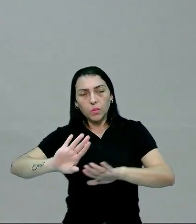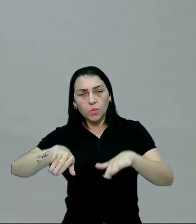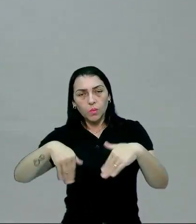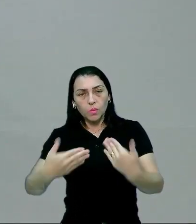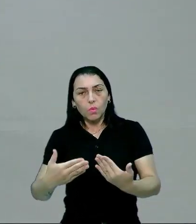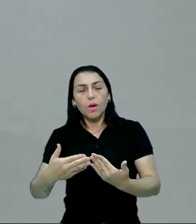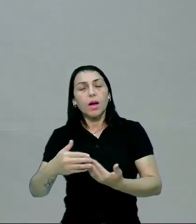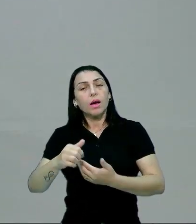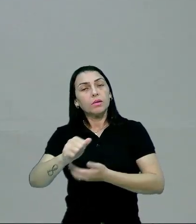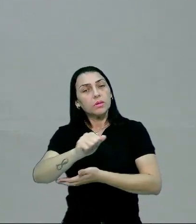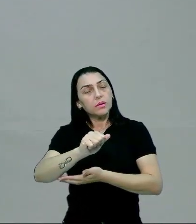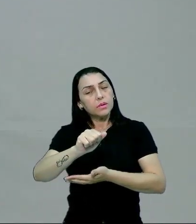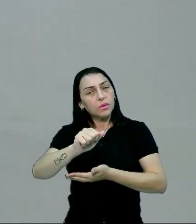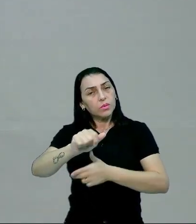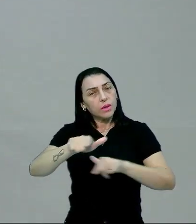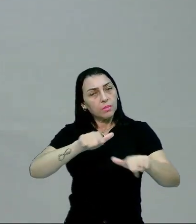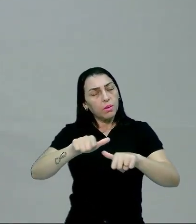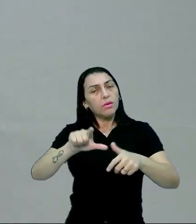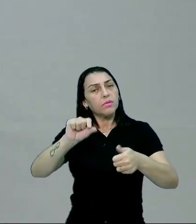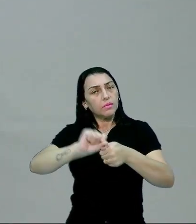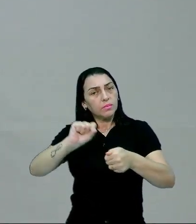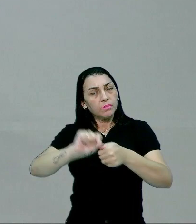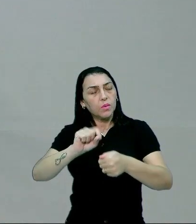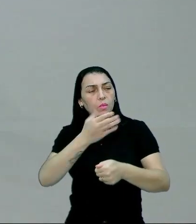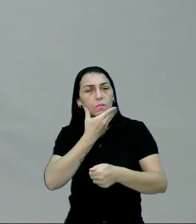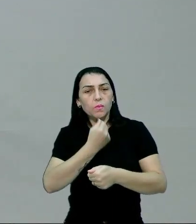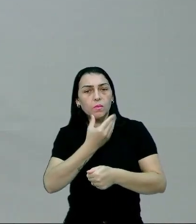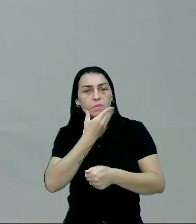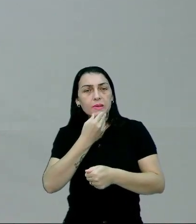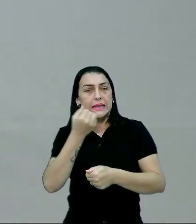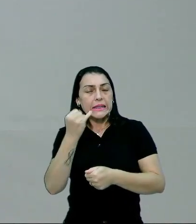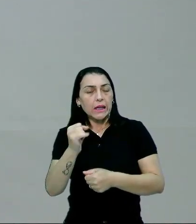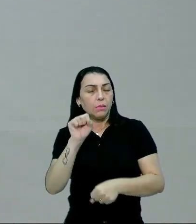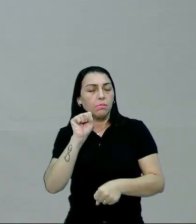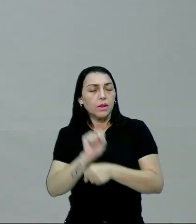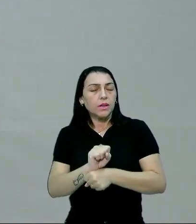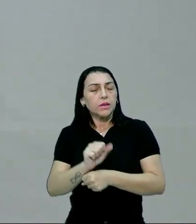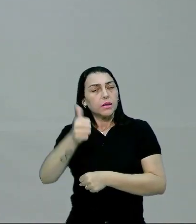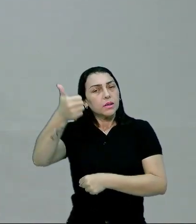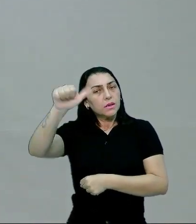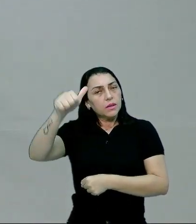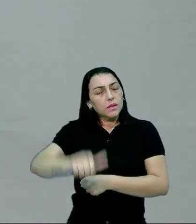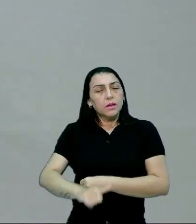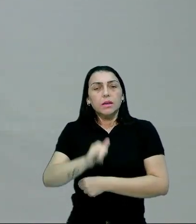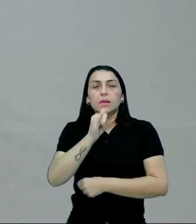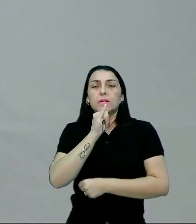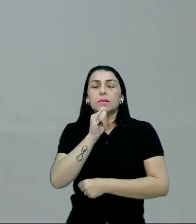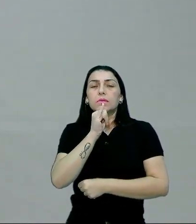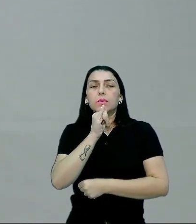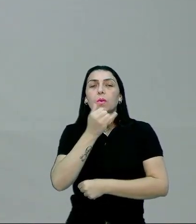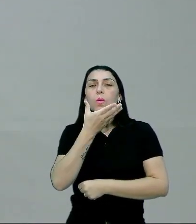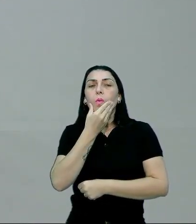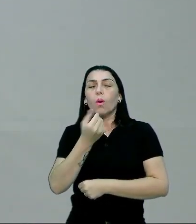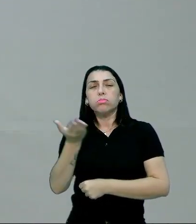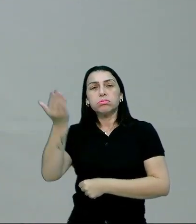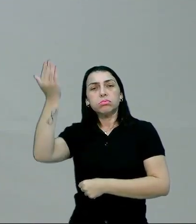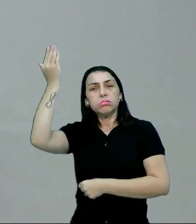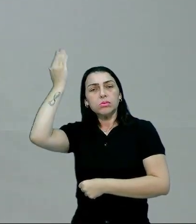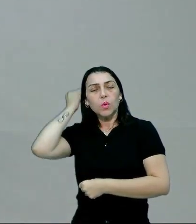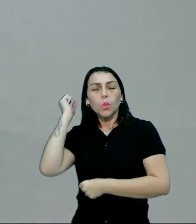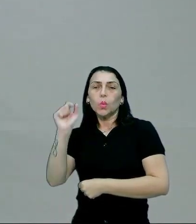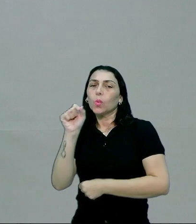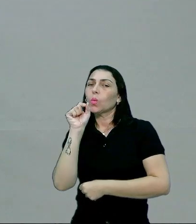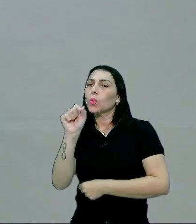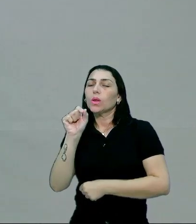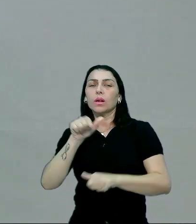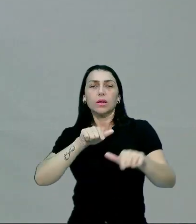as atividades por eles desenvolvidas. Então, se nós pararmos para analisar, por exemplo, o homem primitivo, o que